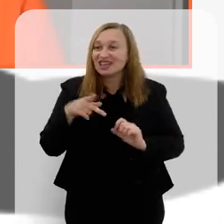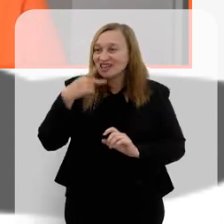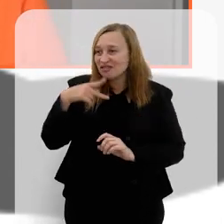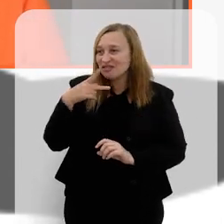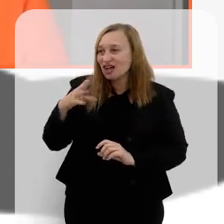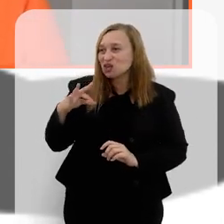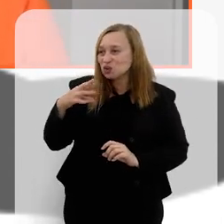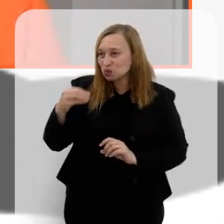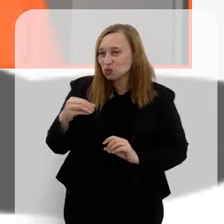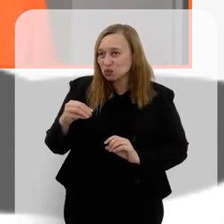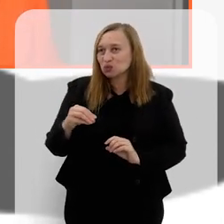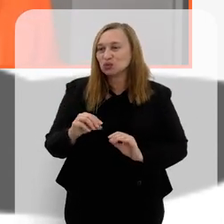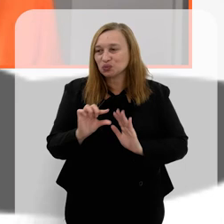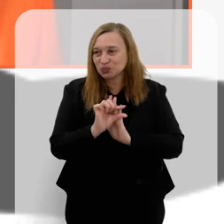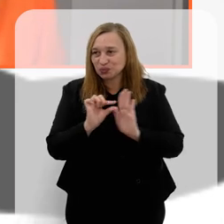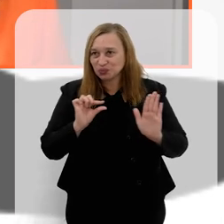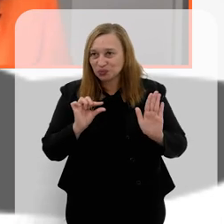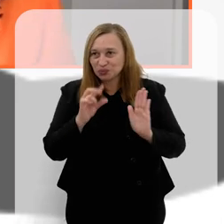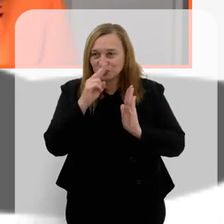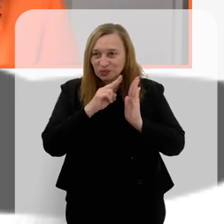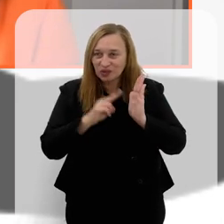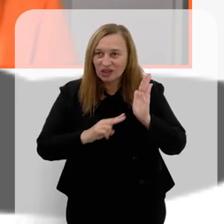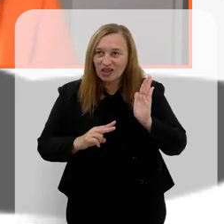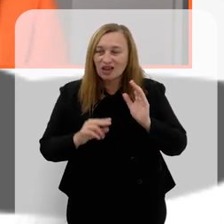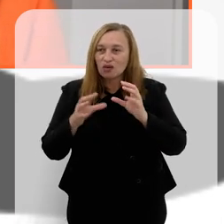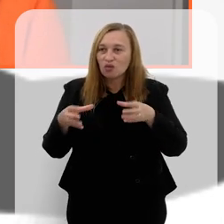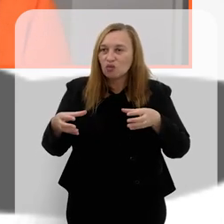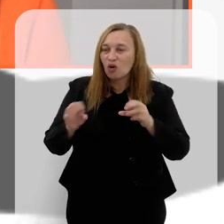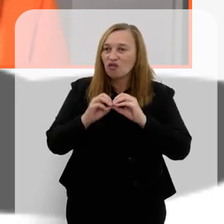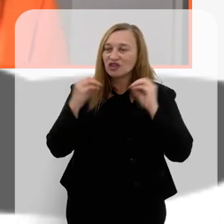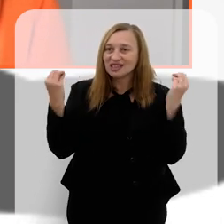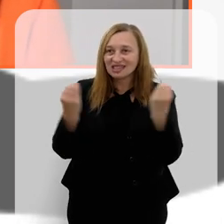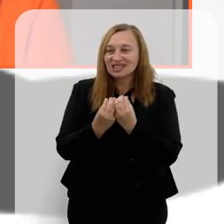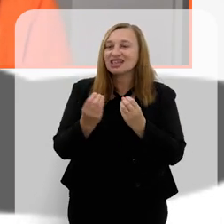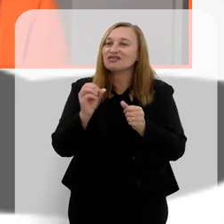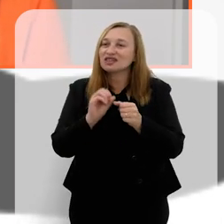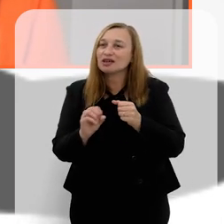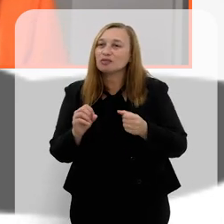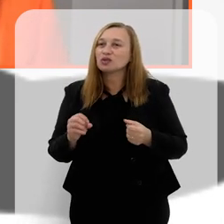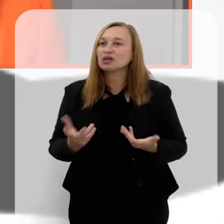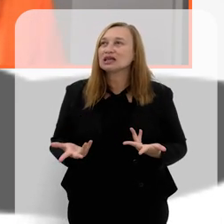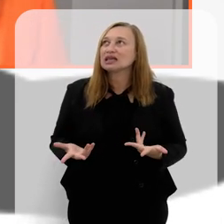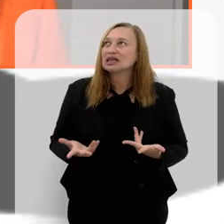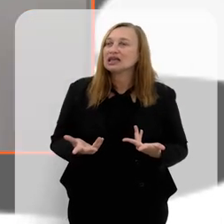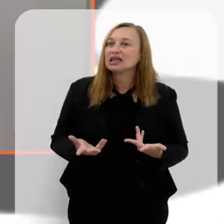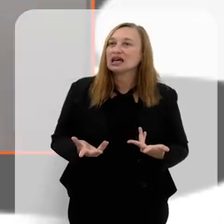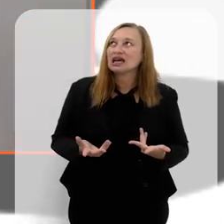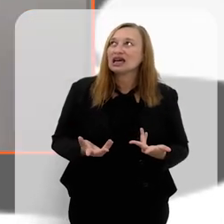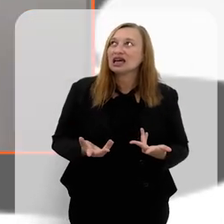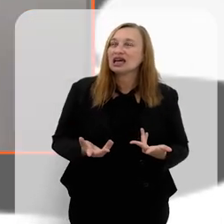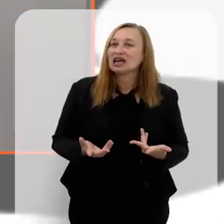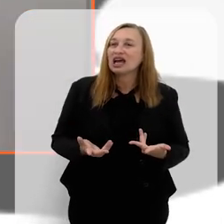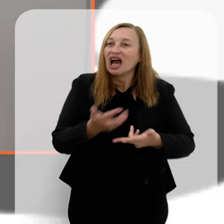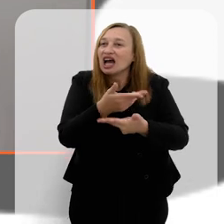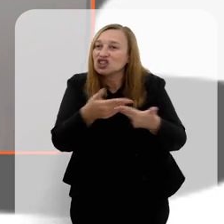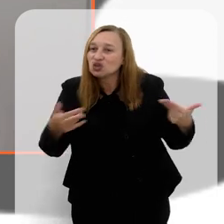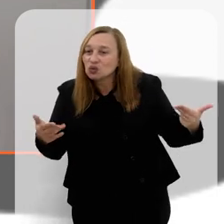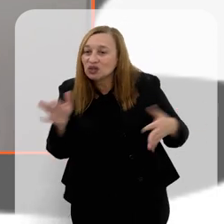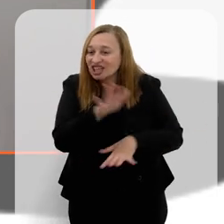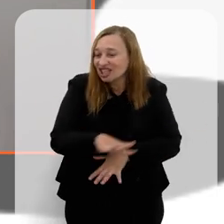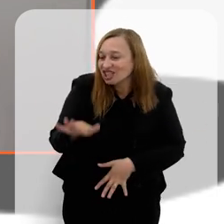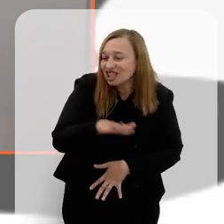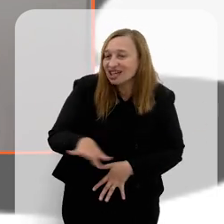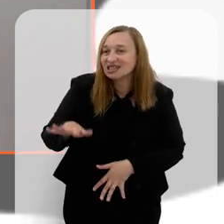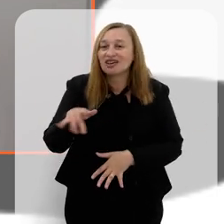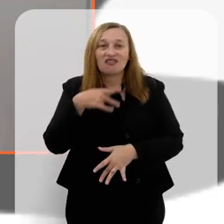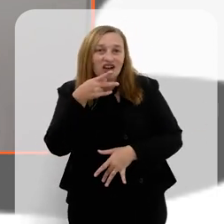tá? Que fala um pouco disso, né? Foi um ateliê que a gente fez sobre. Foi assim. As